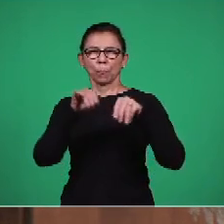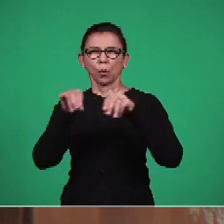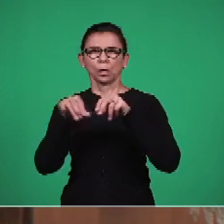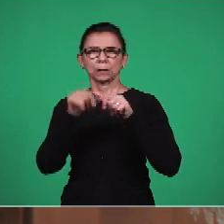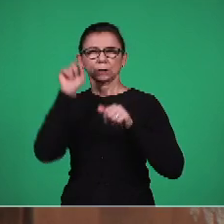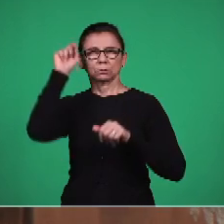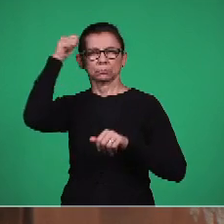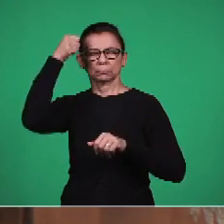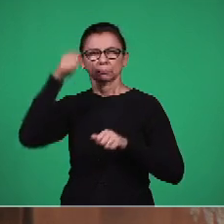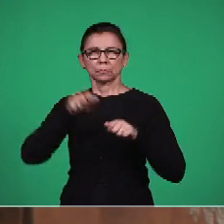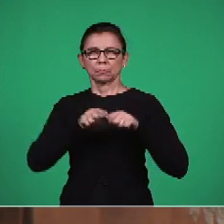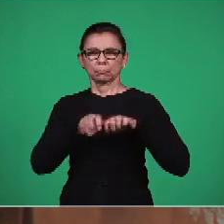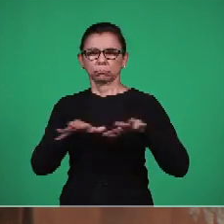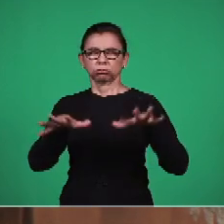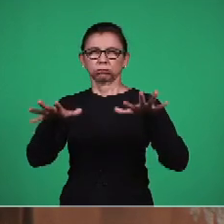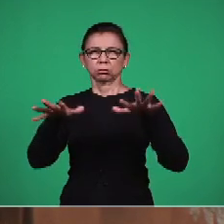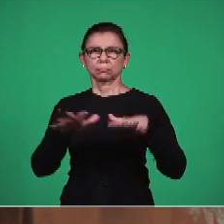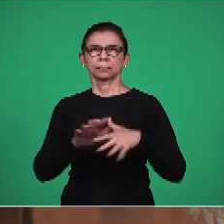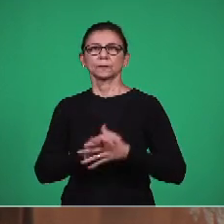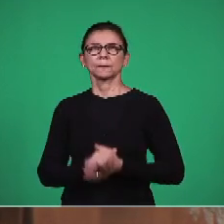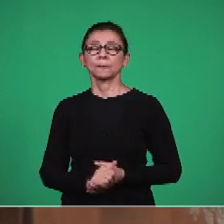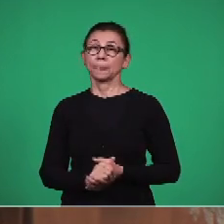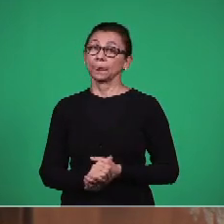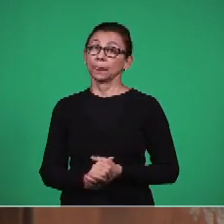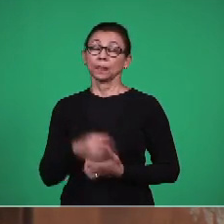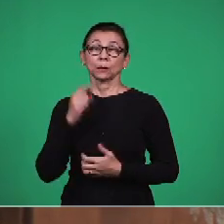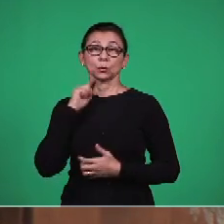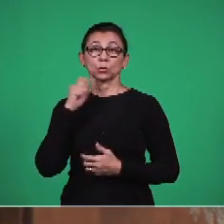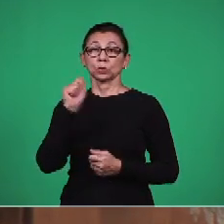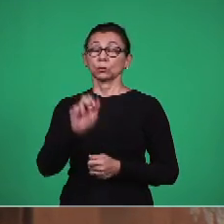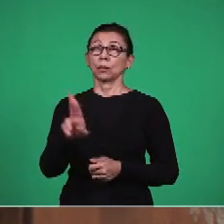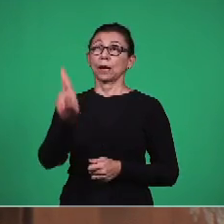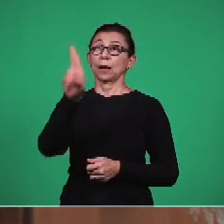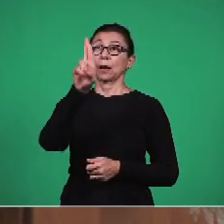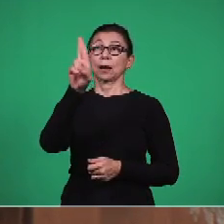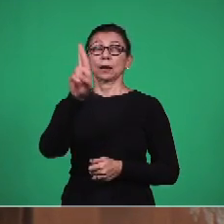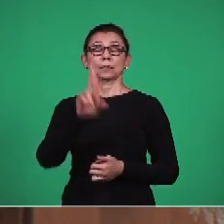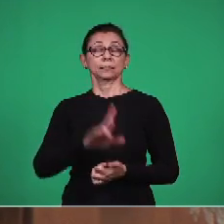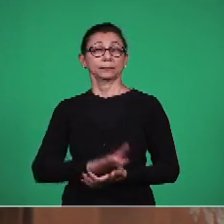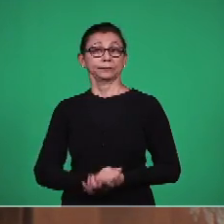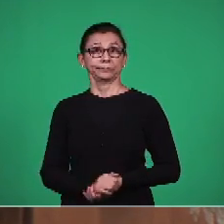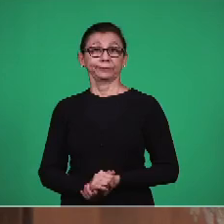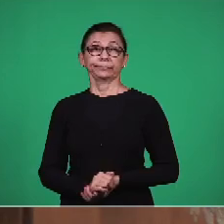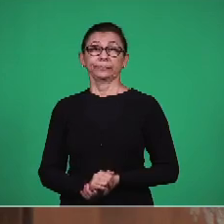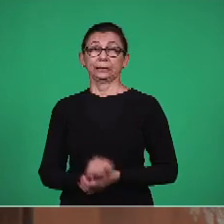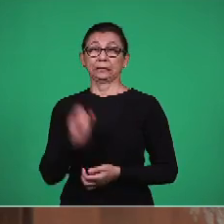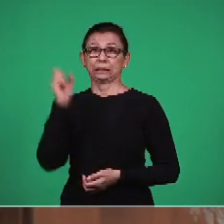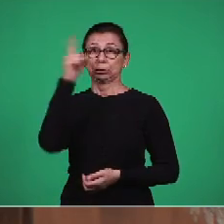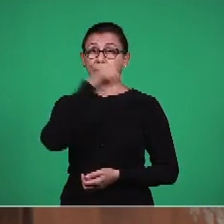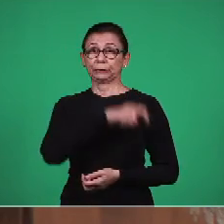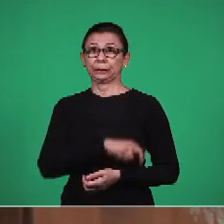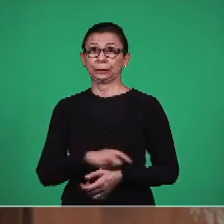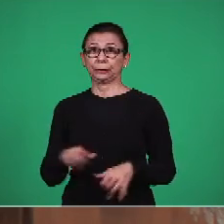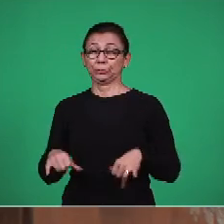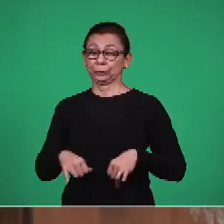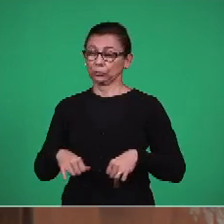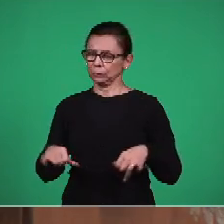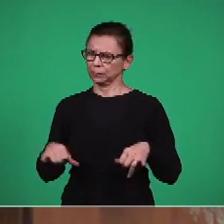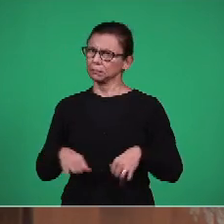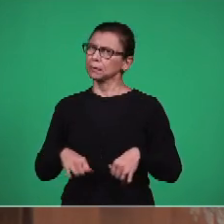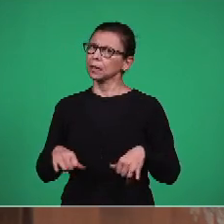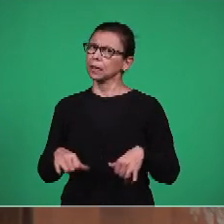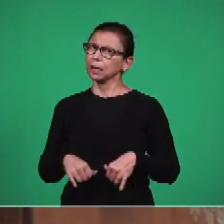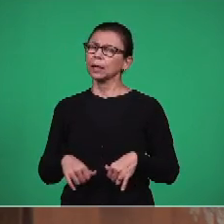está, os outros rios. Então, situação, absinto, amargo. É a água amargosa que está